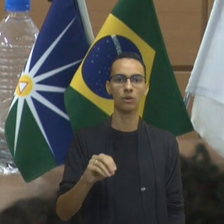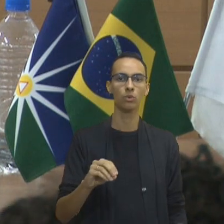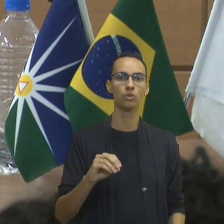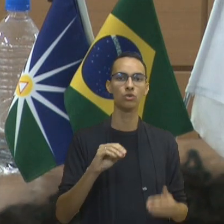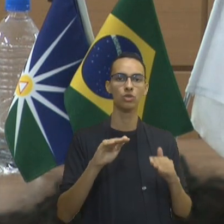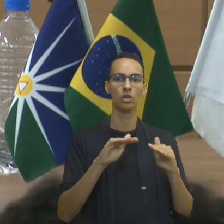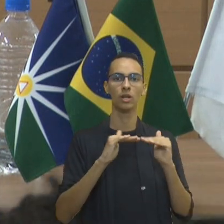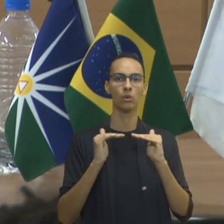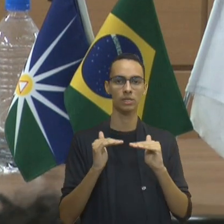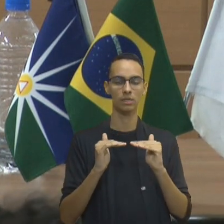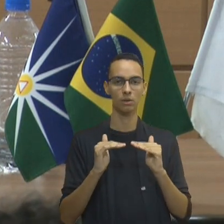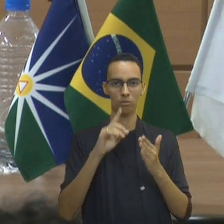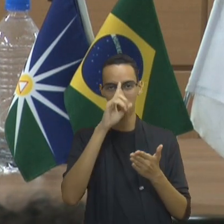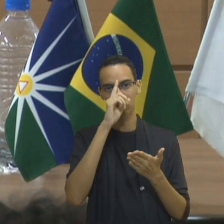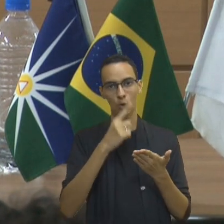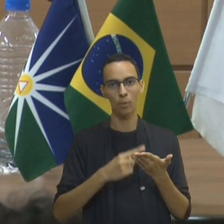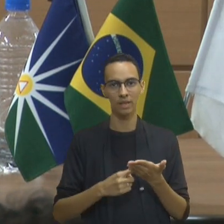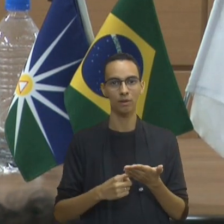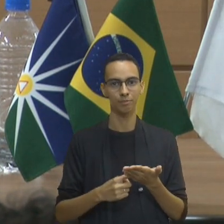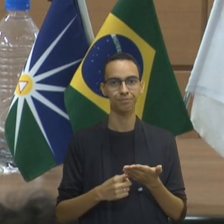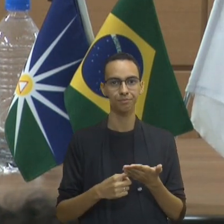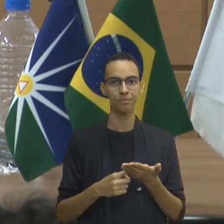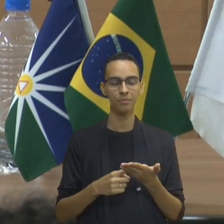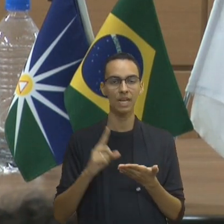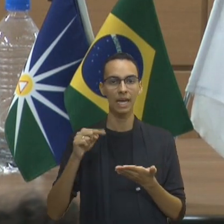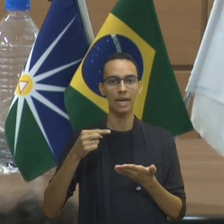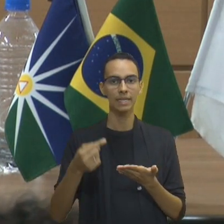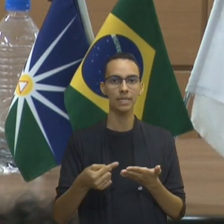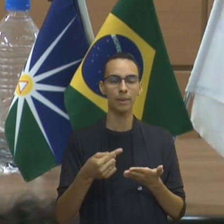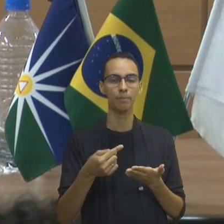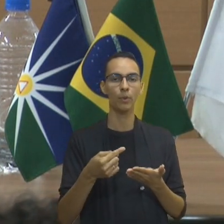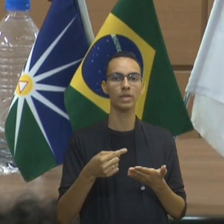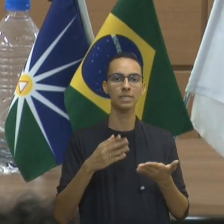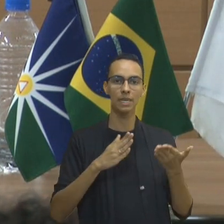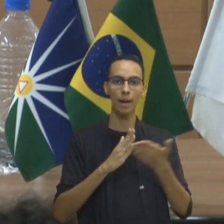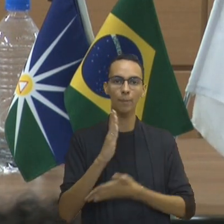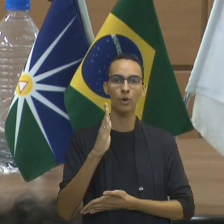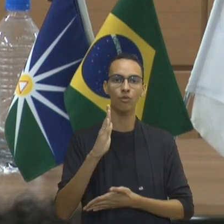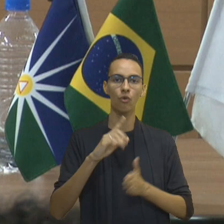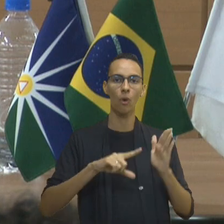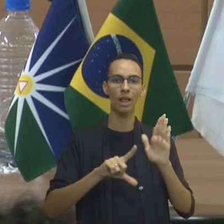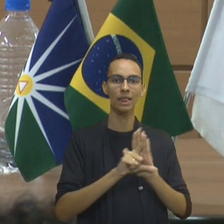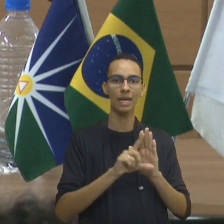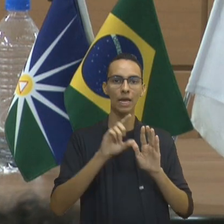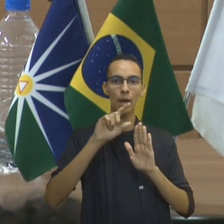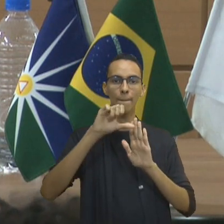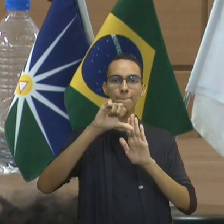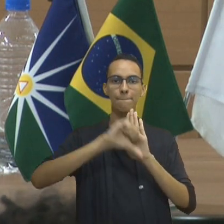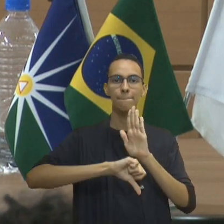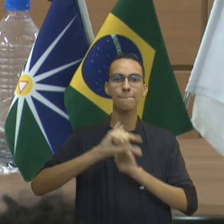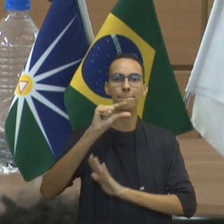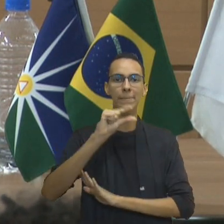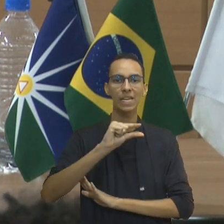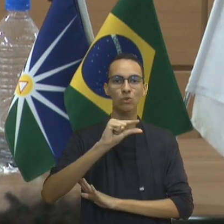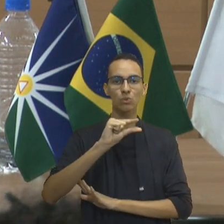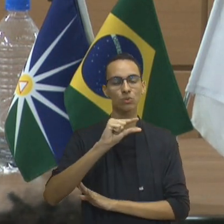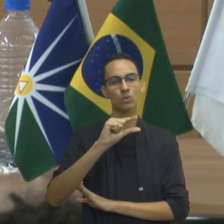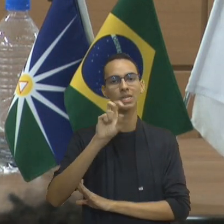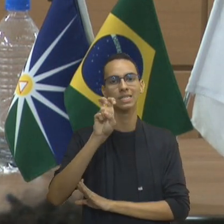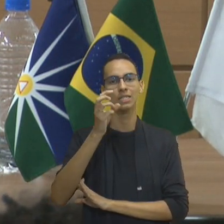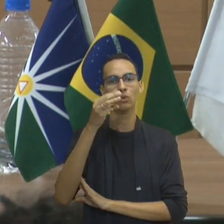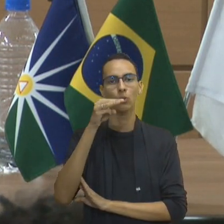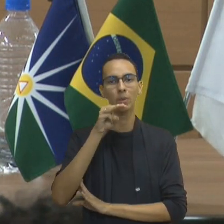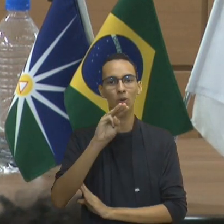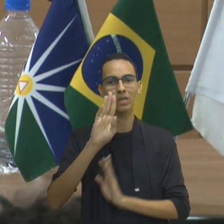Quando aprovaram a lei, eles aprovaram a lei com menos 5 milhões aproximadamente, e dentro